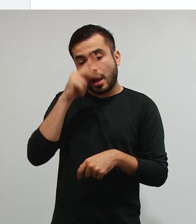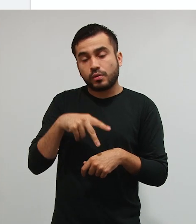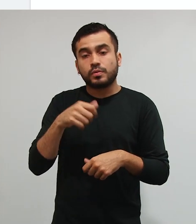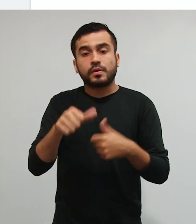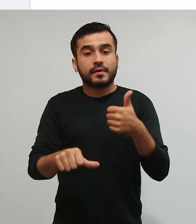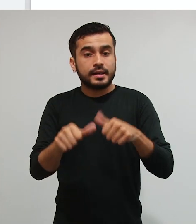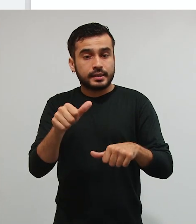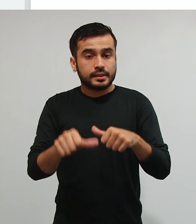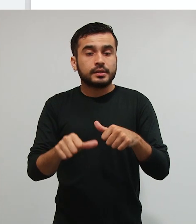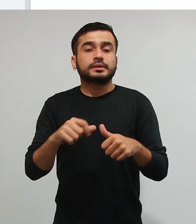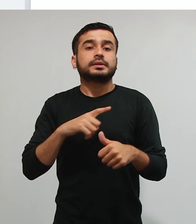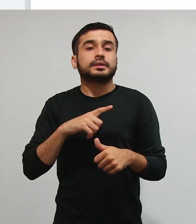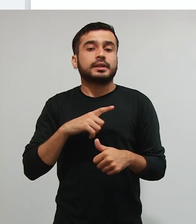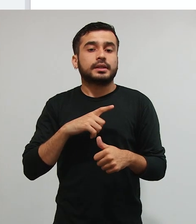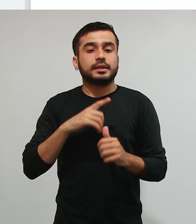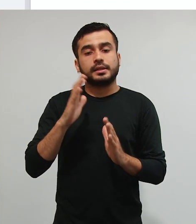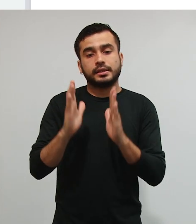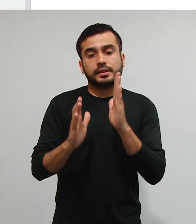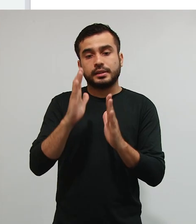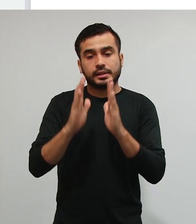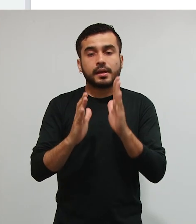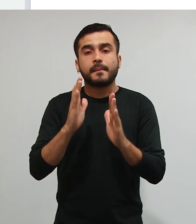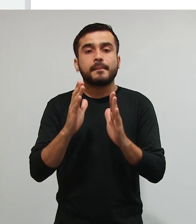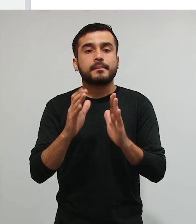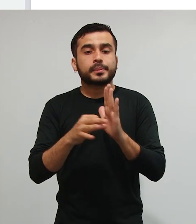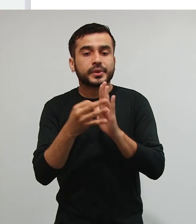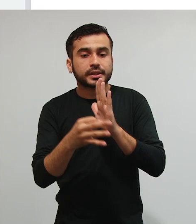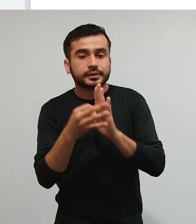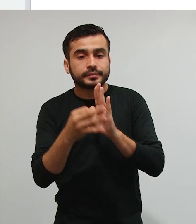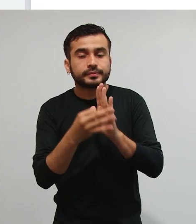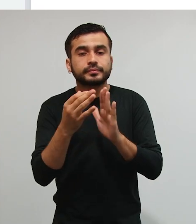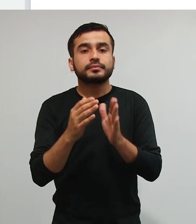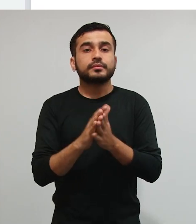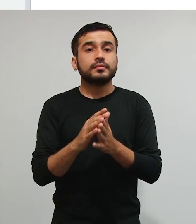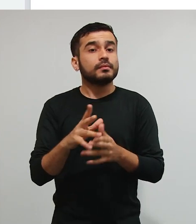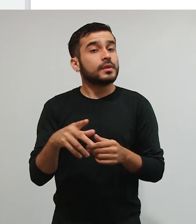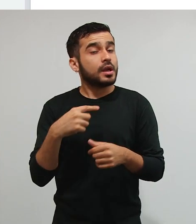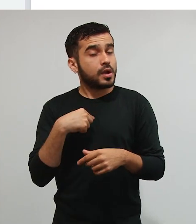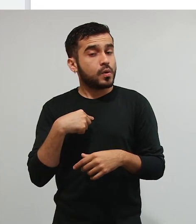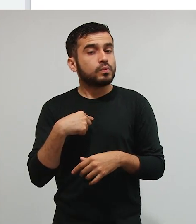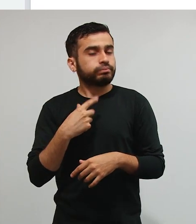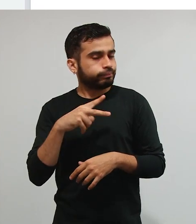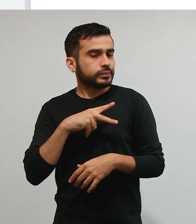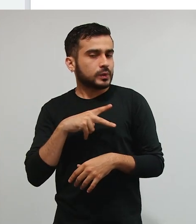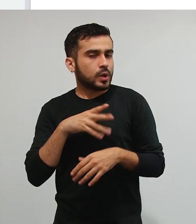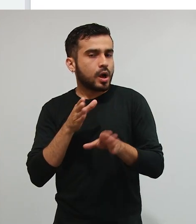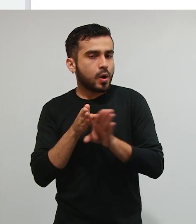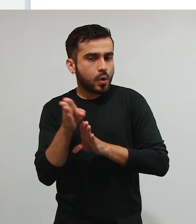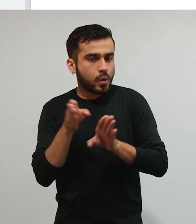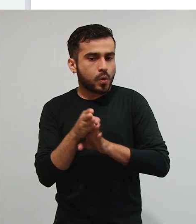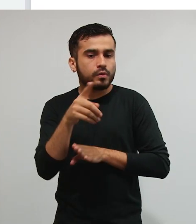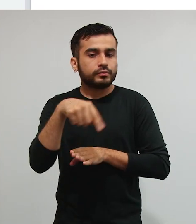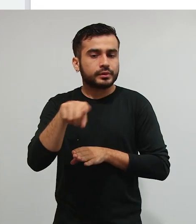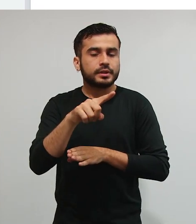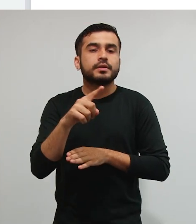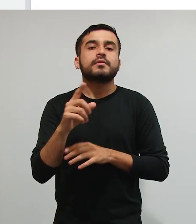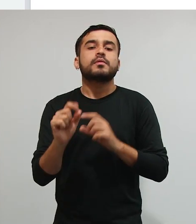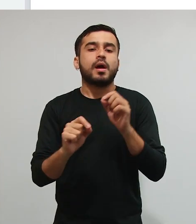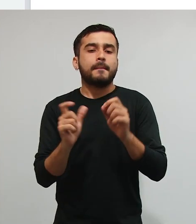tenho considerações provisórias ou considerações finais. Particularmente, recomendo que sejam